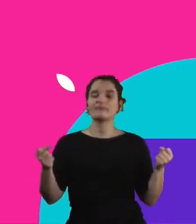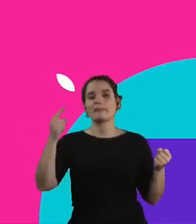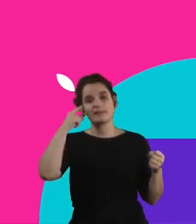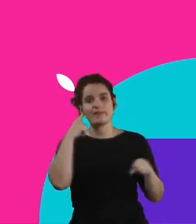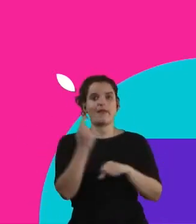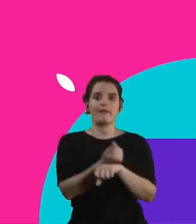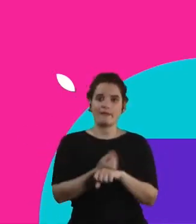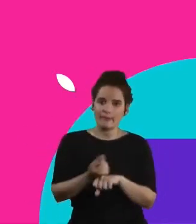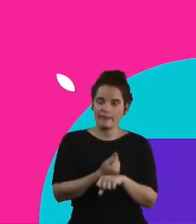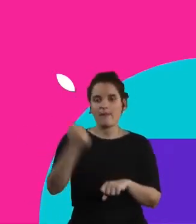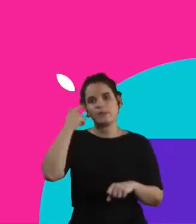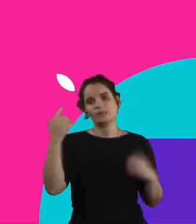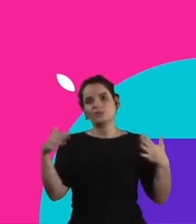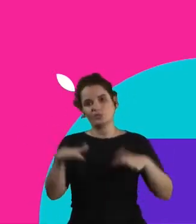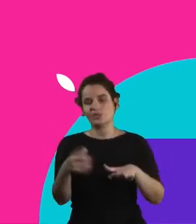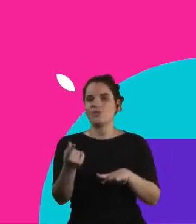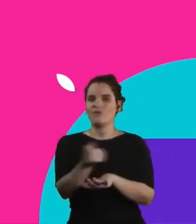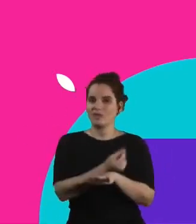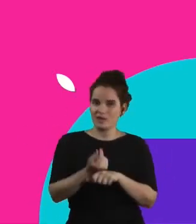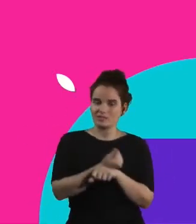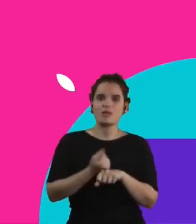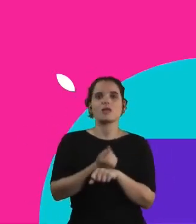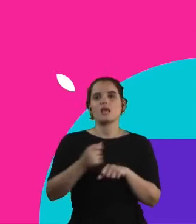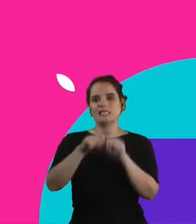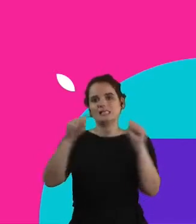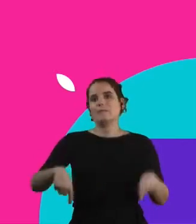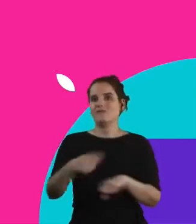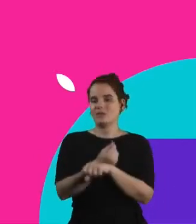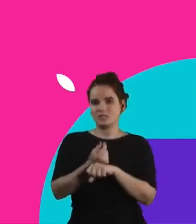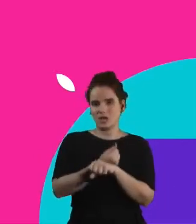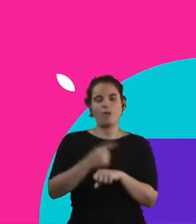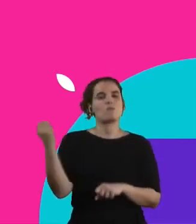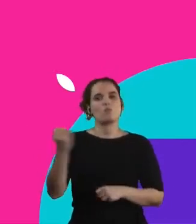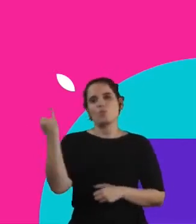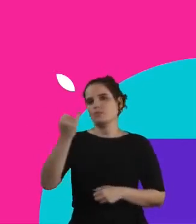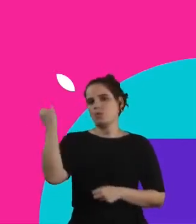economia, pensar a inclusão financeira dentro do sistema financeiro é um passo fundamental.